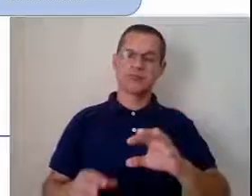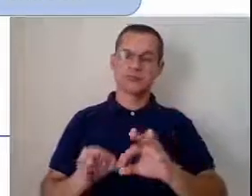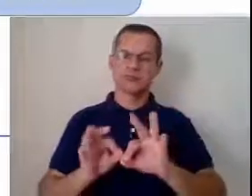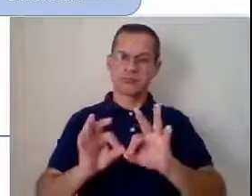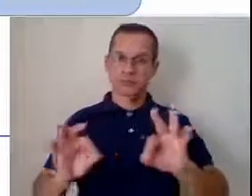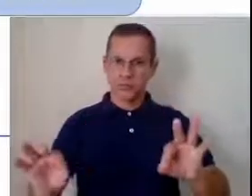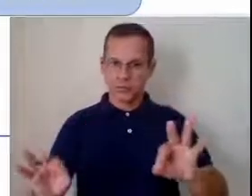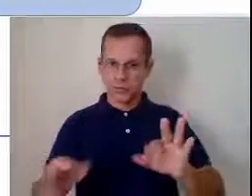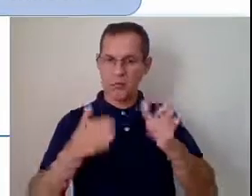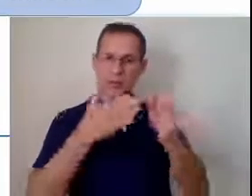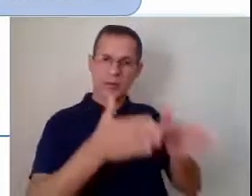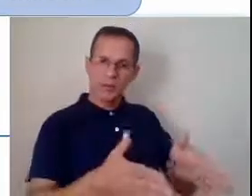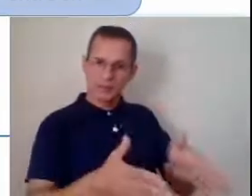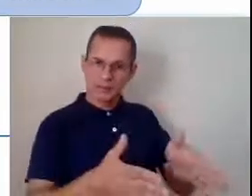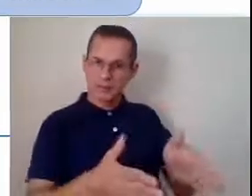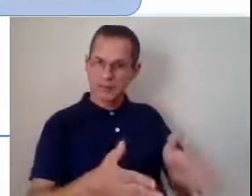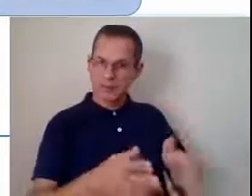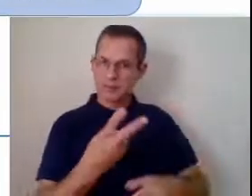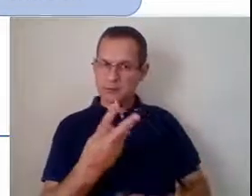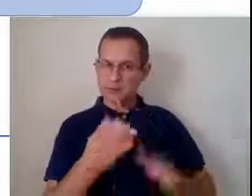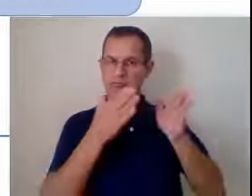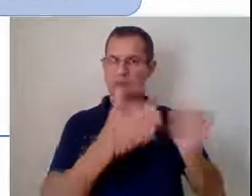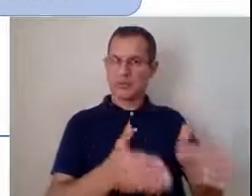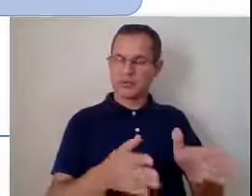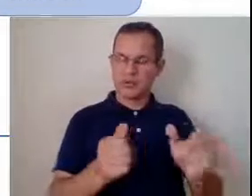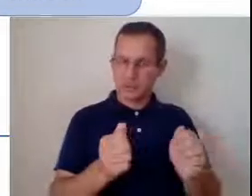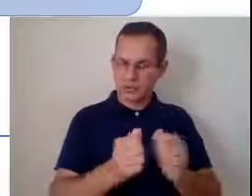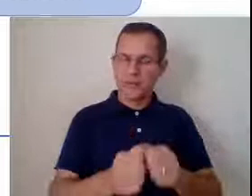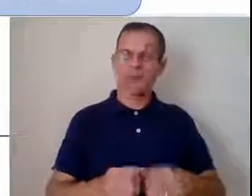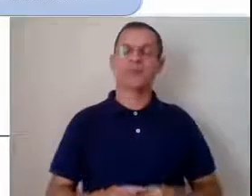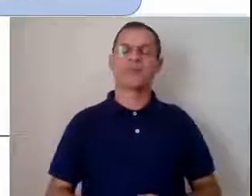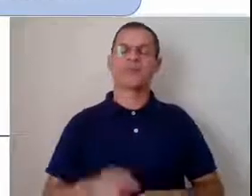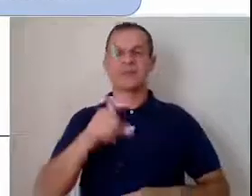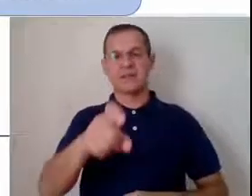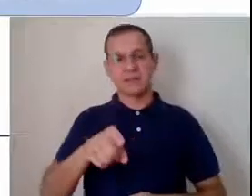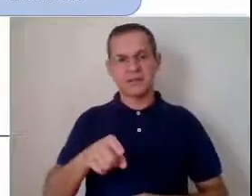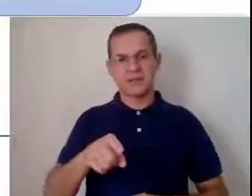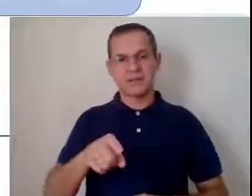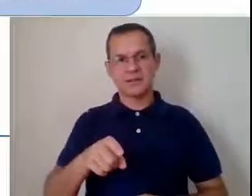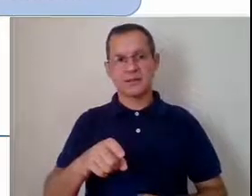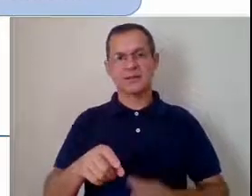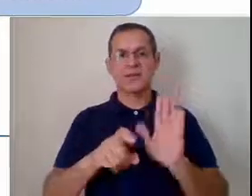perpendiculares entre si. Ou seja, entre x